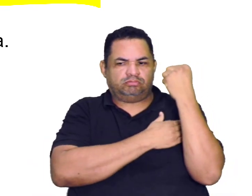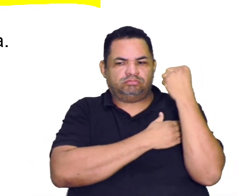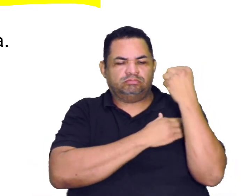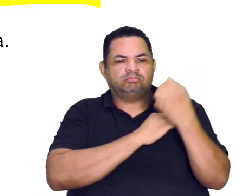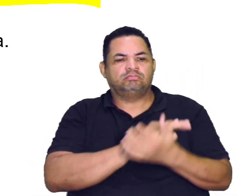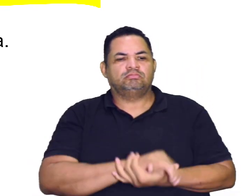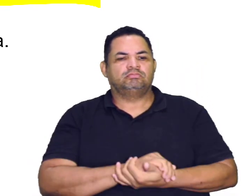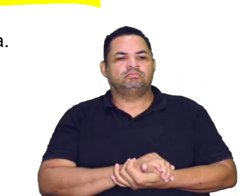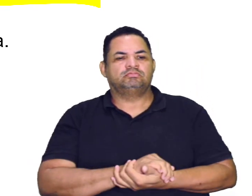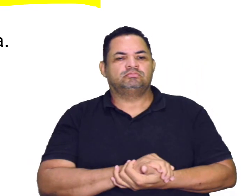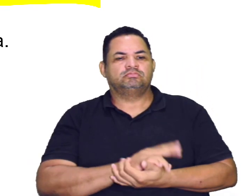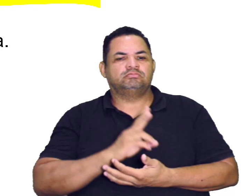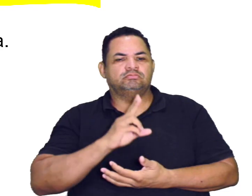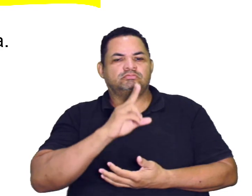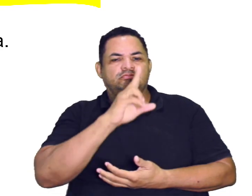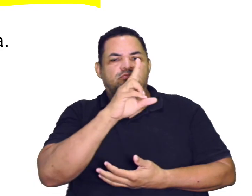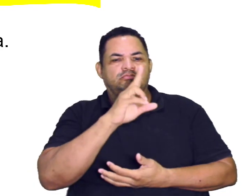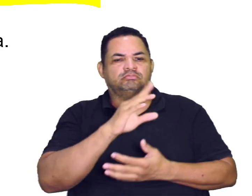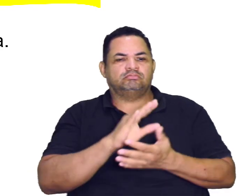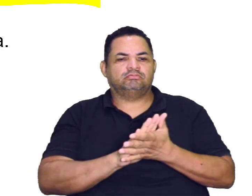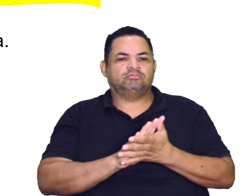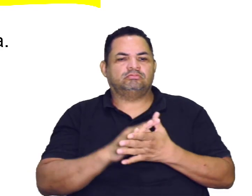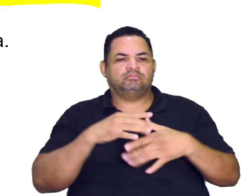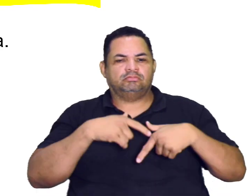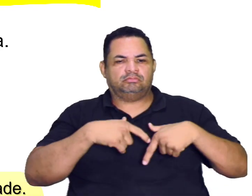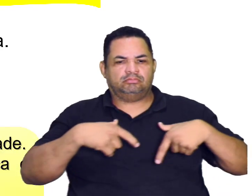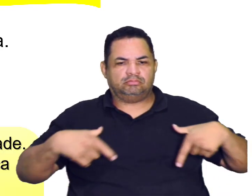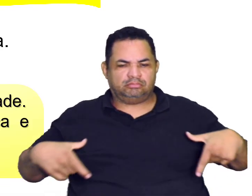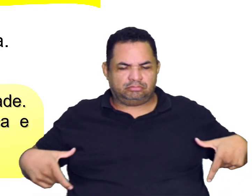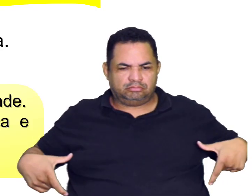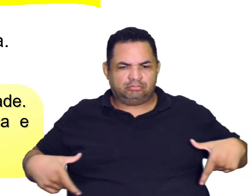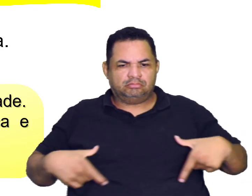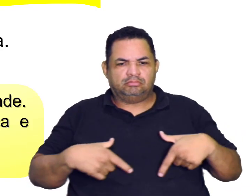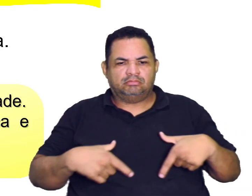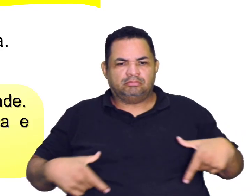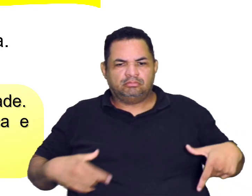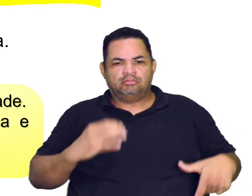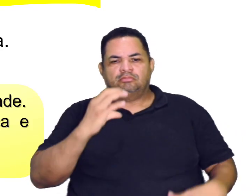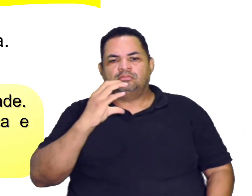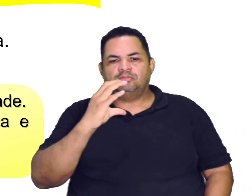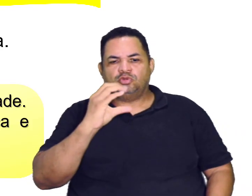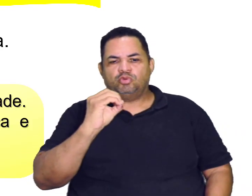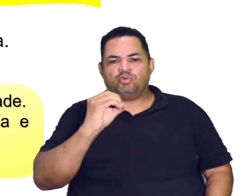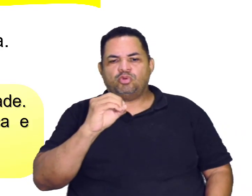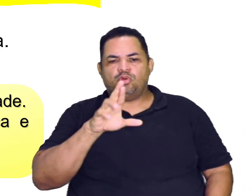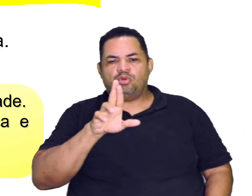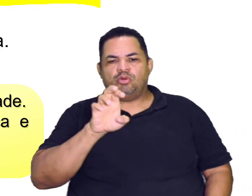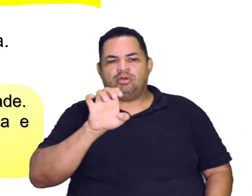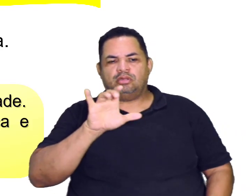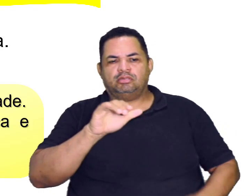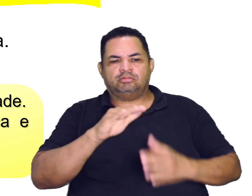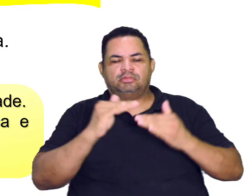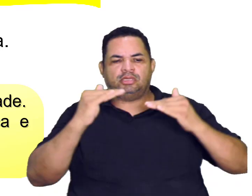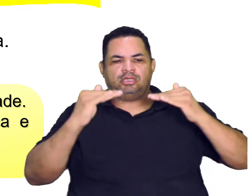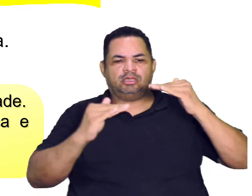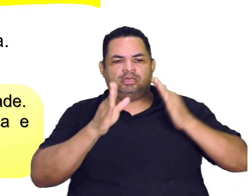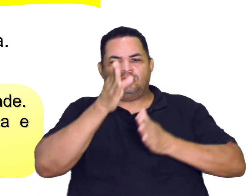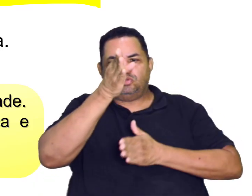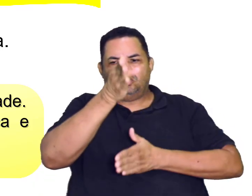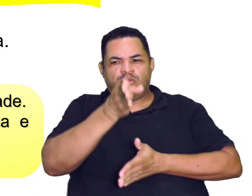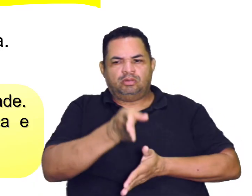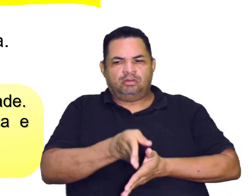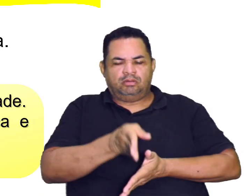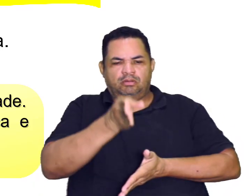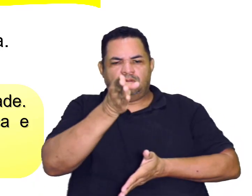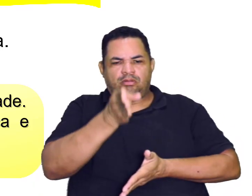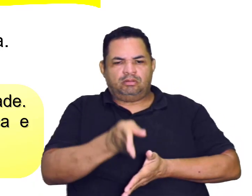vocês, no fortalecimento do core, né, do core, no alinhamento dessa coluna